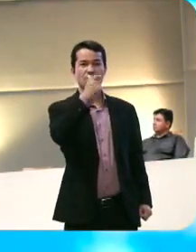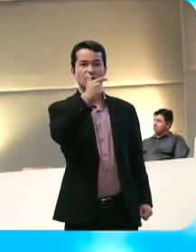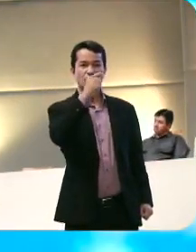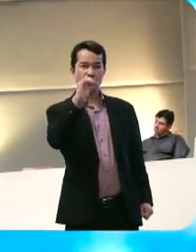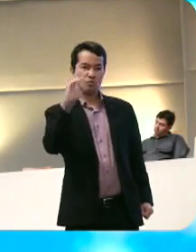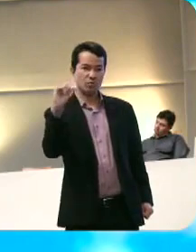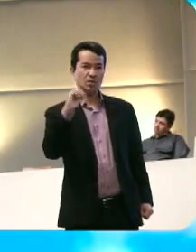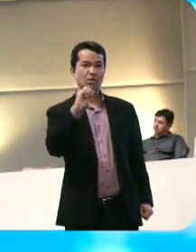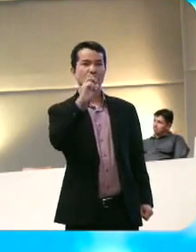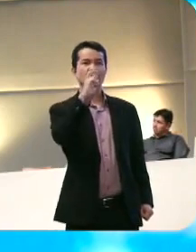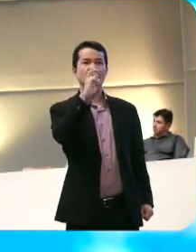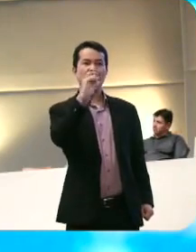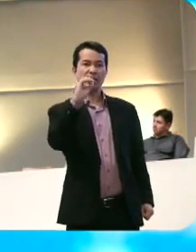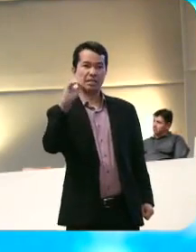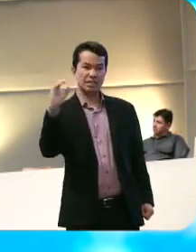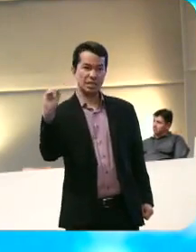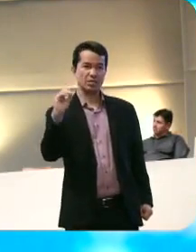500.